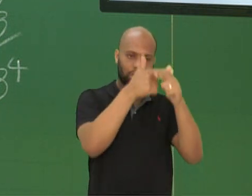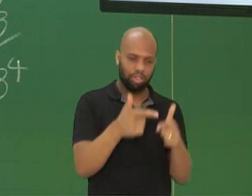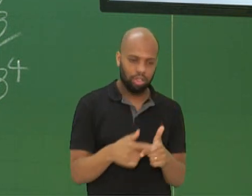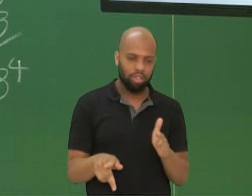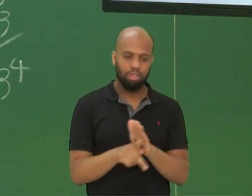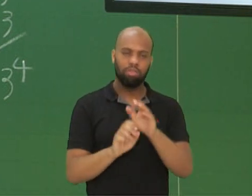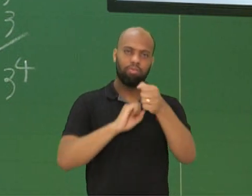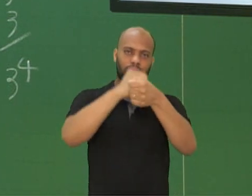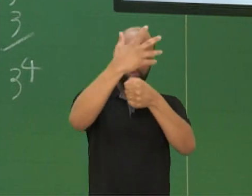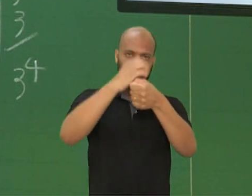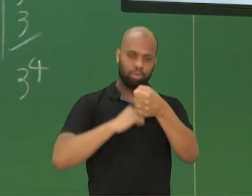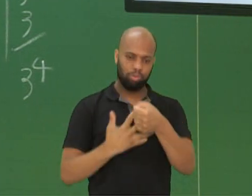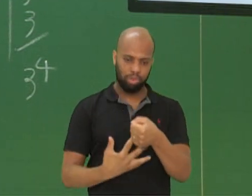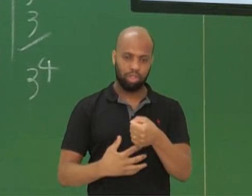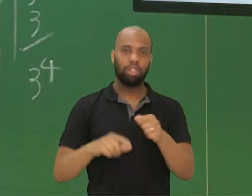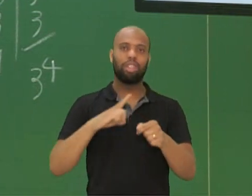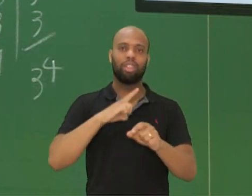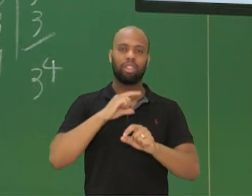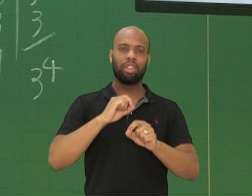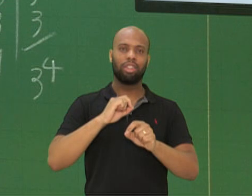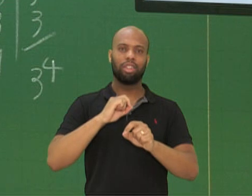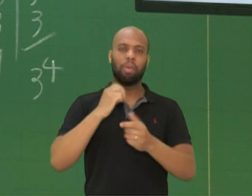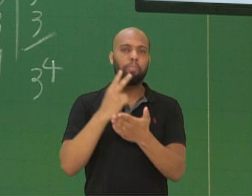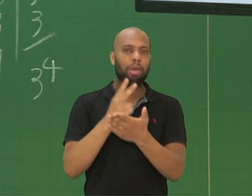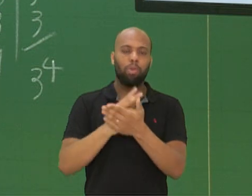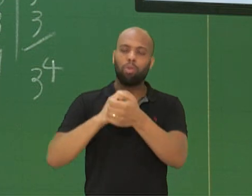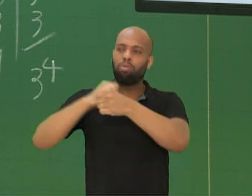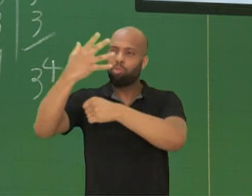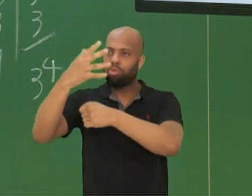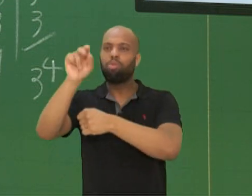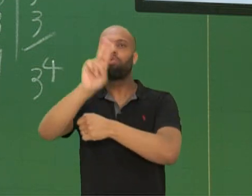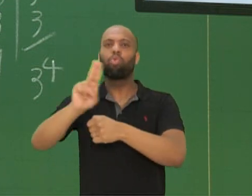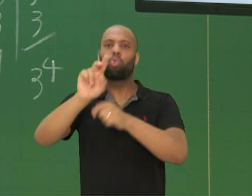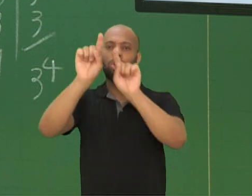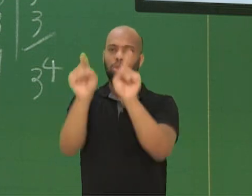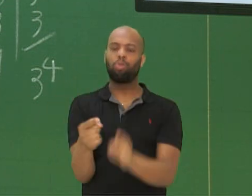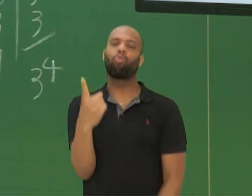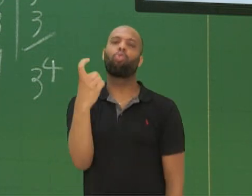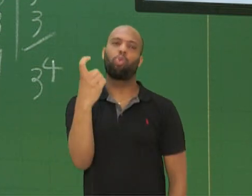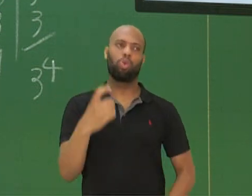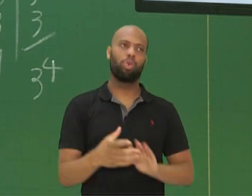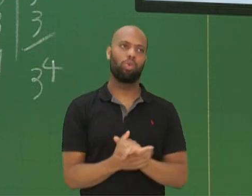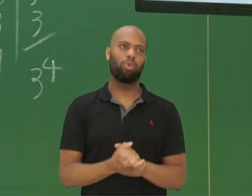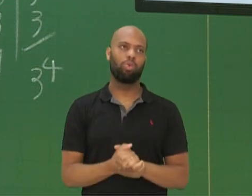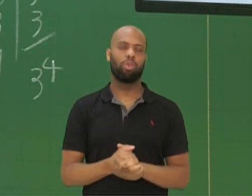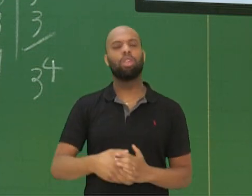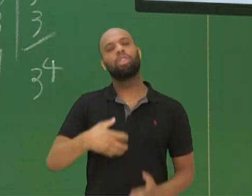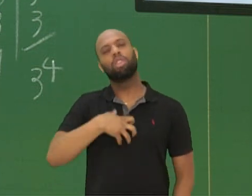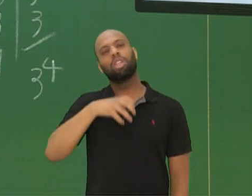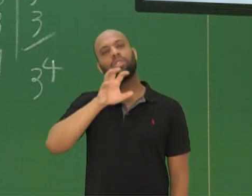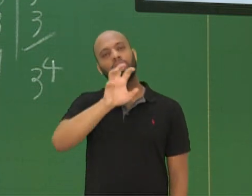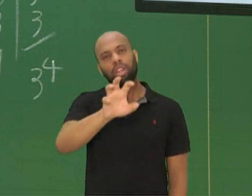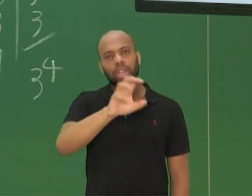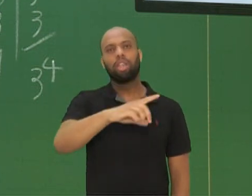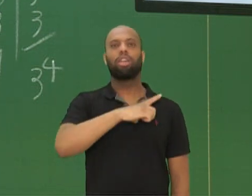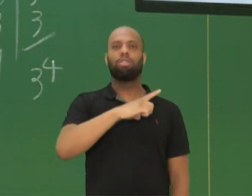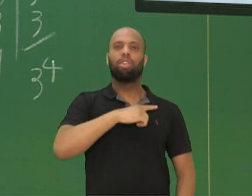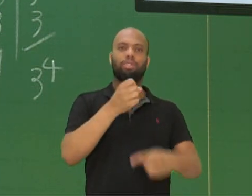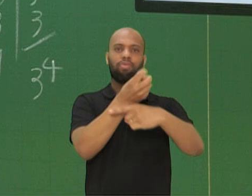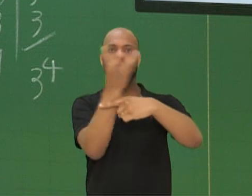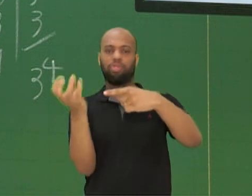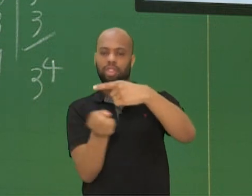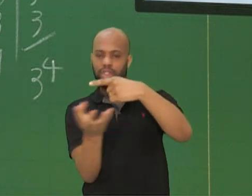2 terços. Aí que vem a segunda propriedade indicada. Eu posso inverter, lembra?